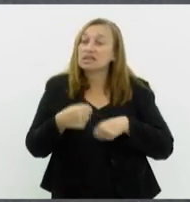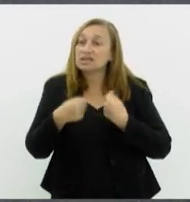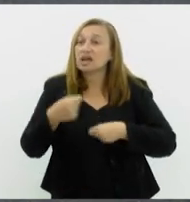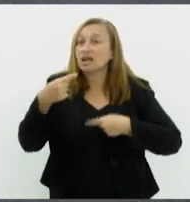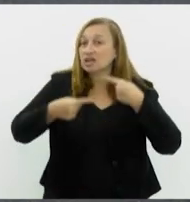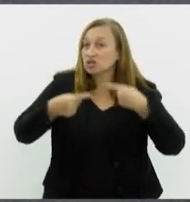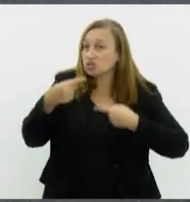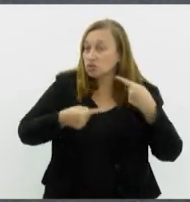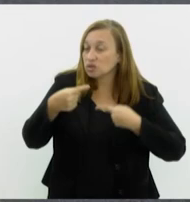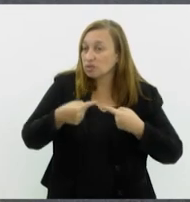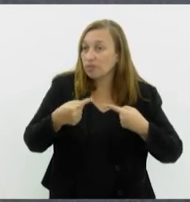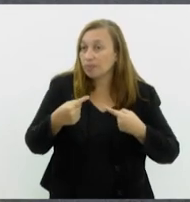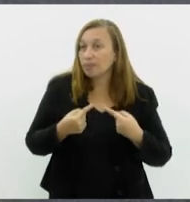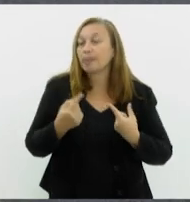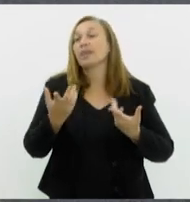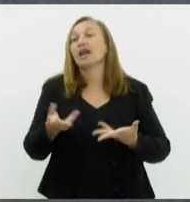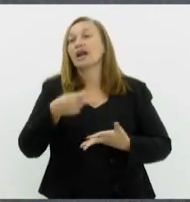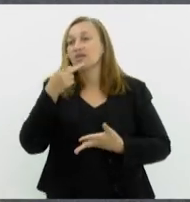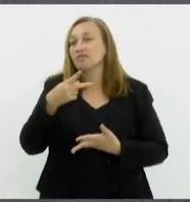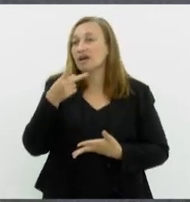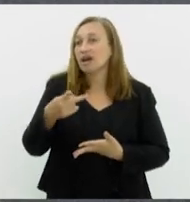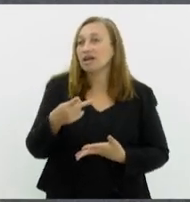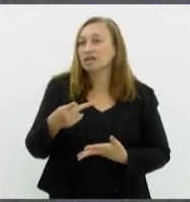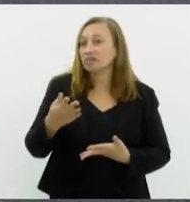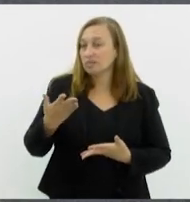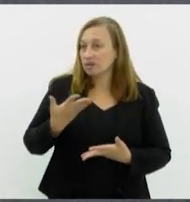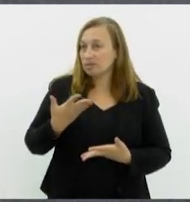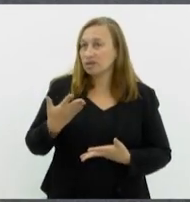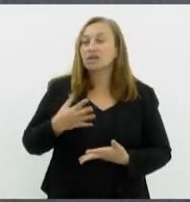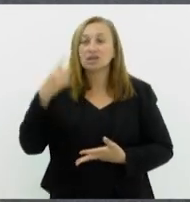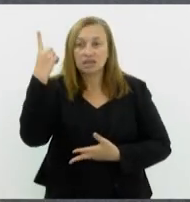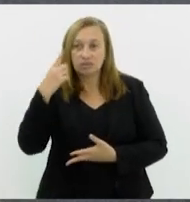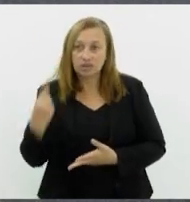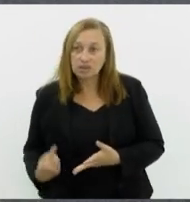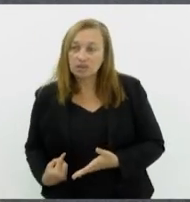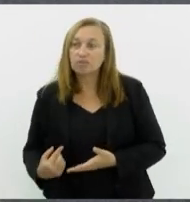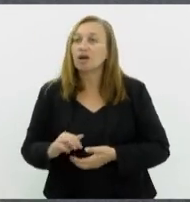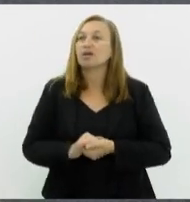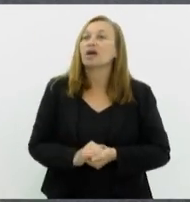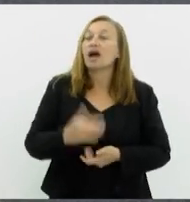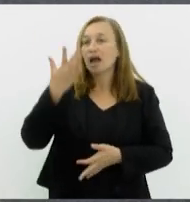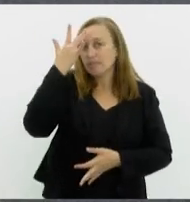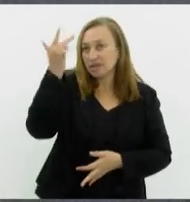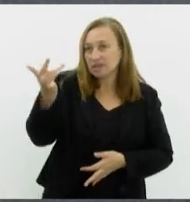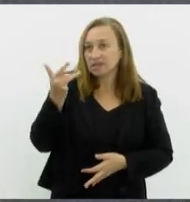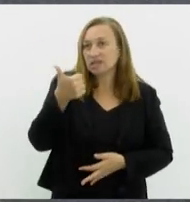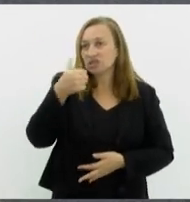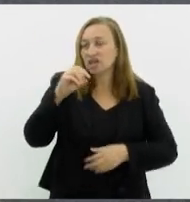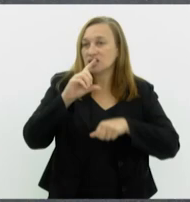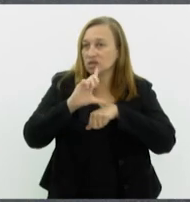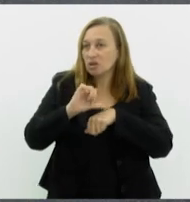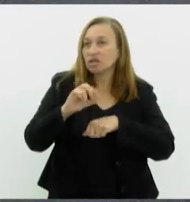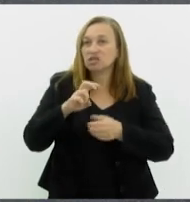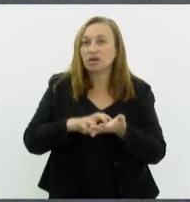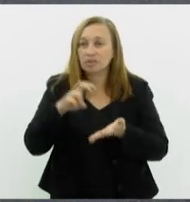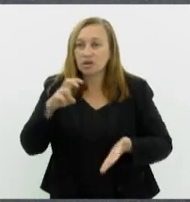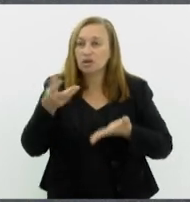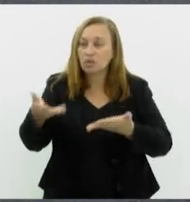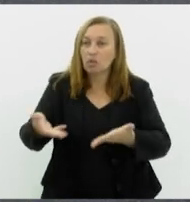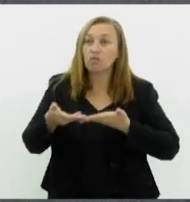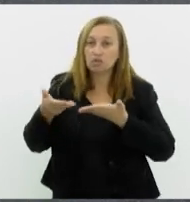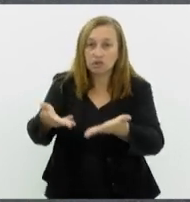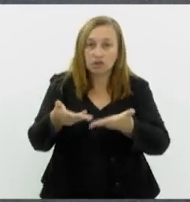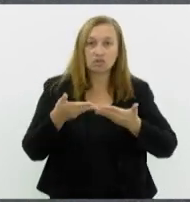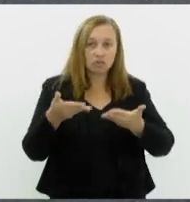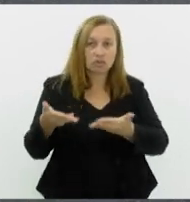debate. Reitero as palavras aqui da minha xará, deputada Dani Balbi. Amanhã, às 10 horas da manhã, convido a todos